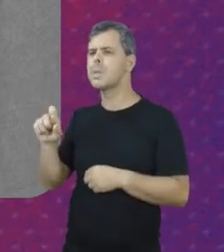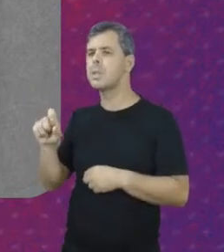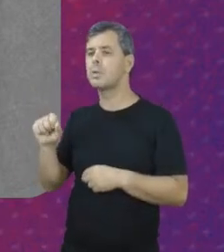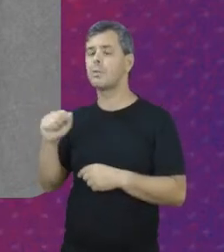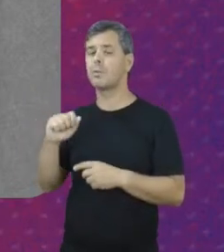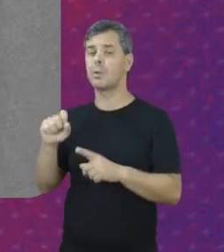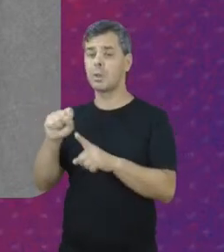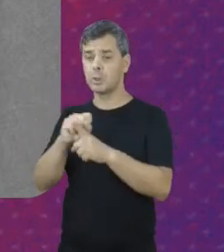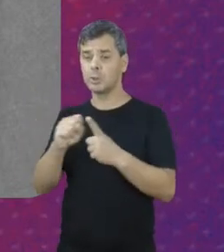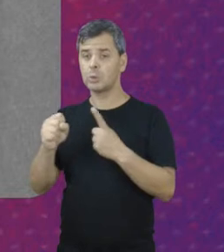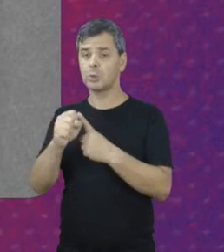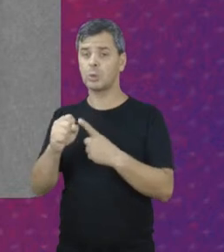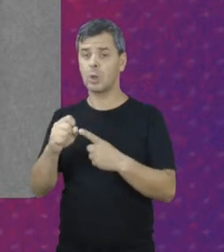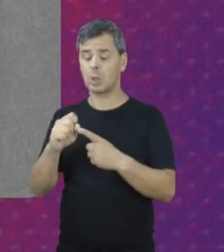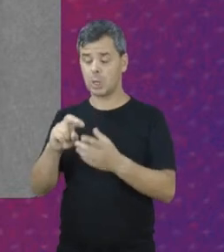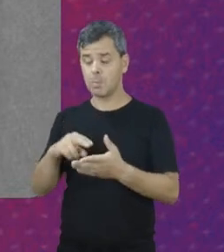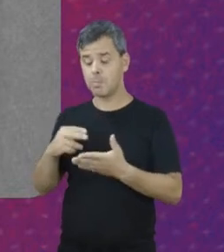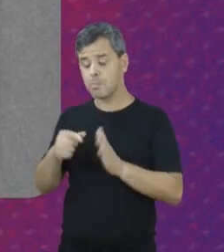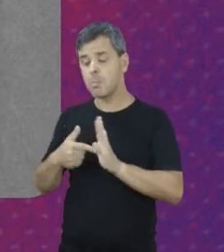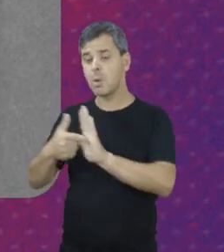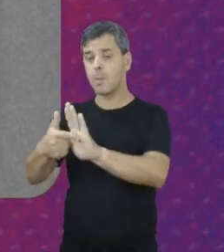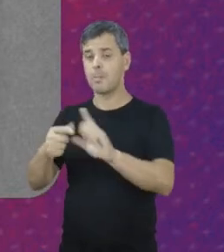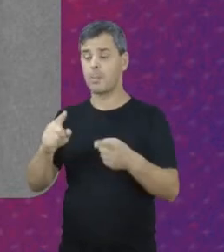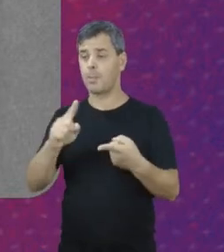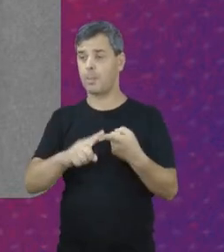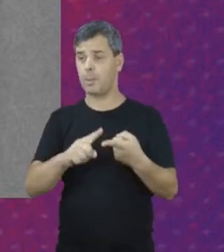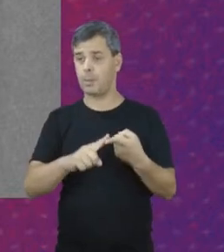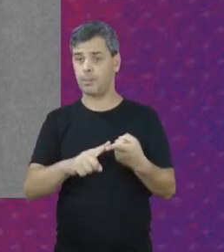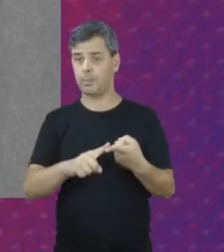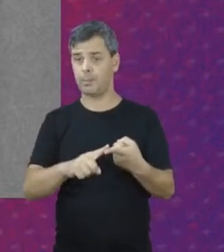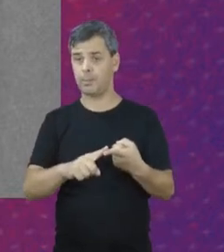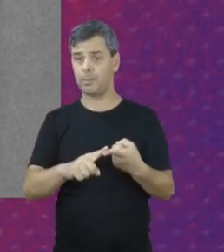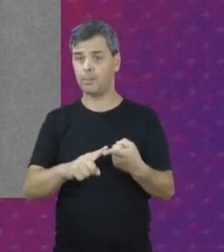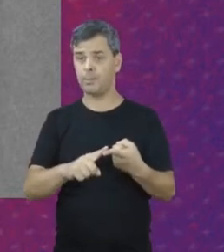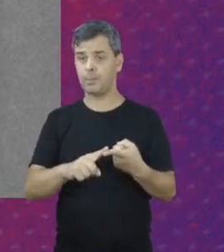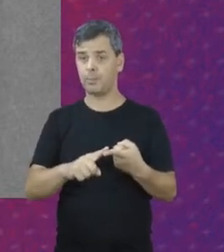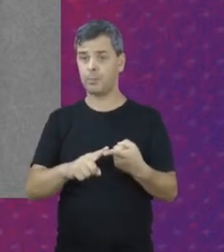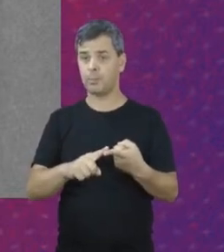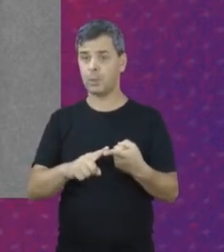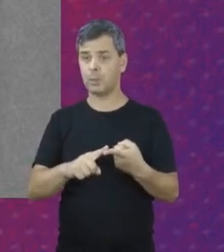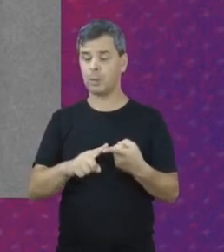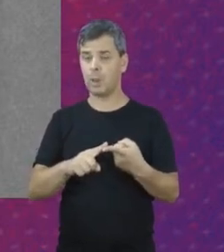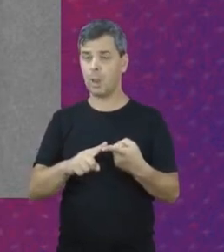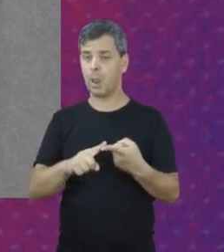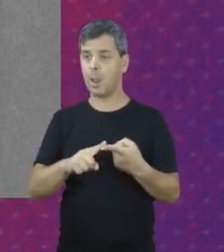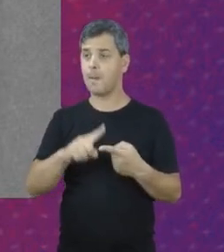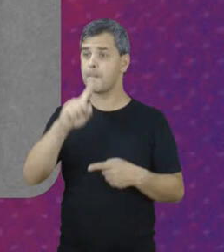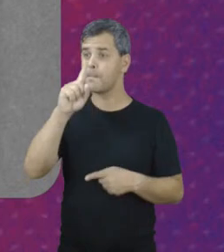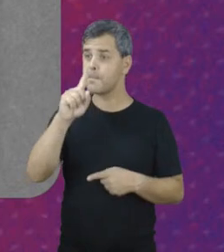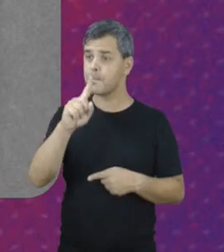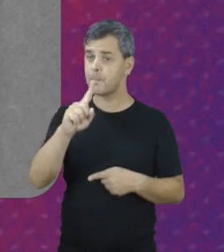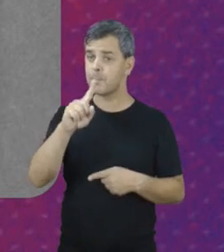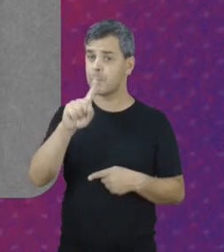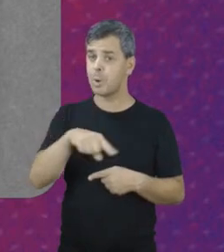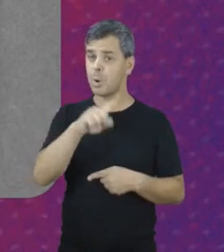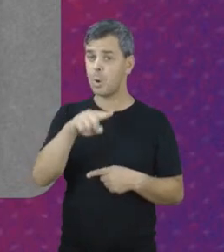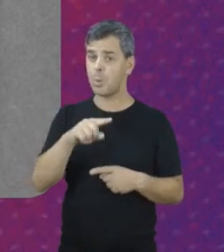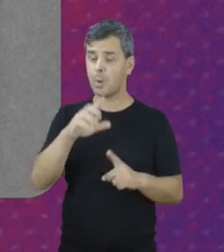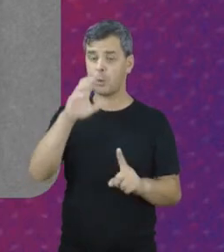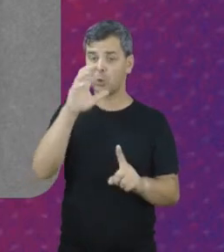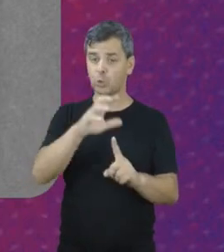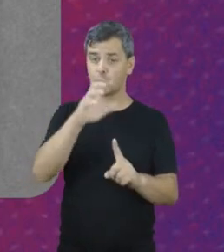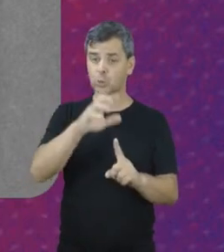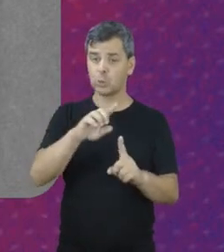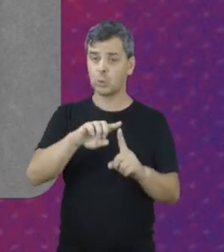classe nos coloca. Primeiro, da questão de restringir o mínimo possível a interferência do